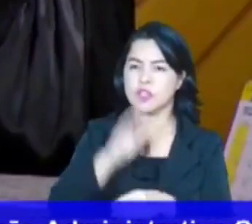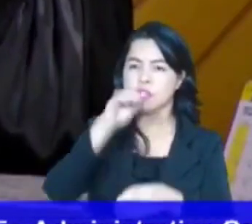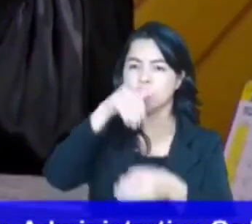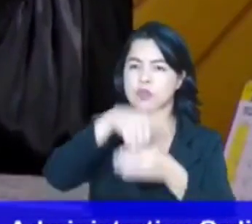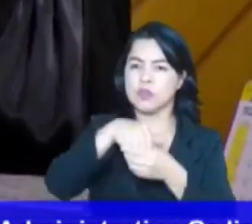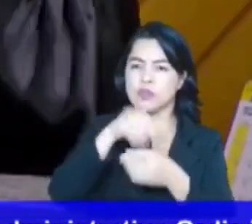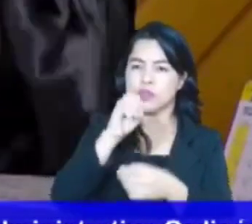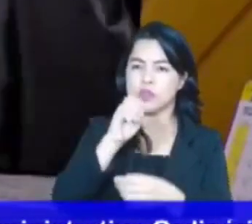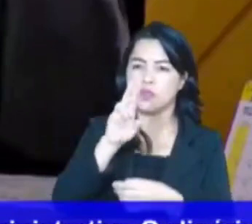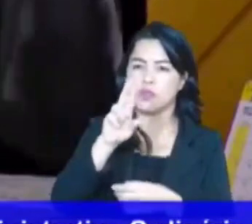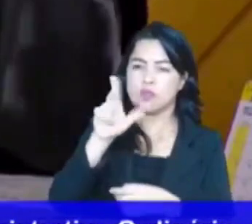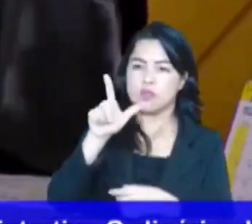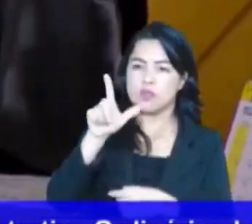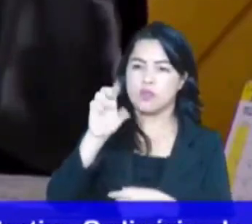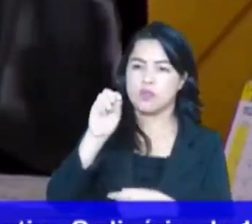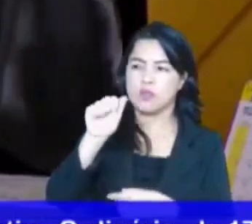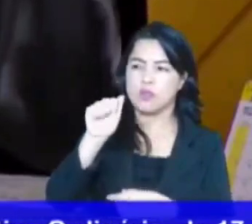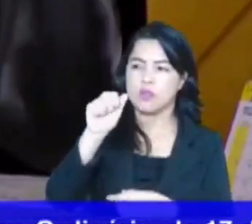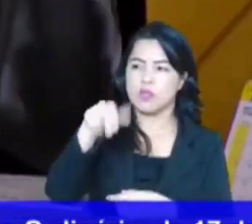Orlando Vasconcelos e Carmo Antônio.